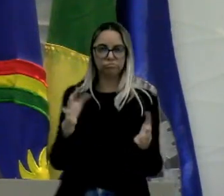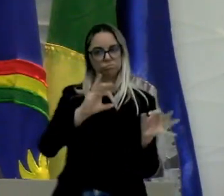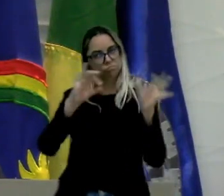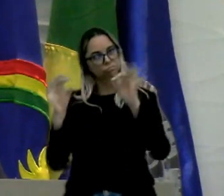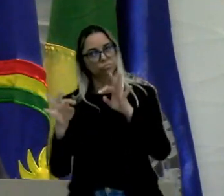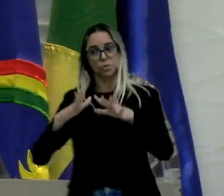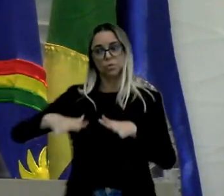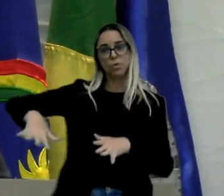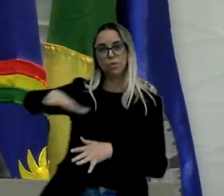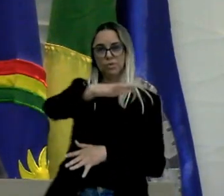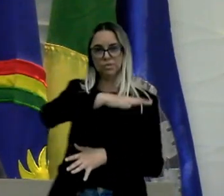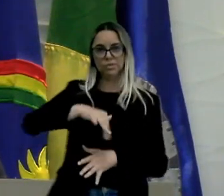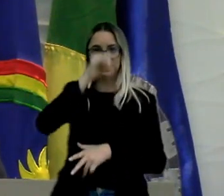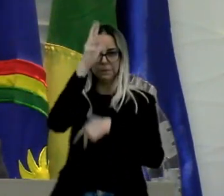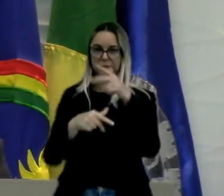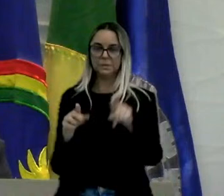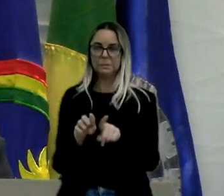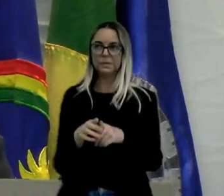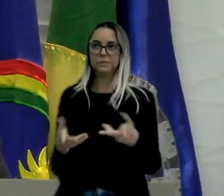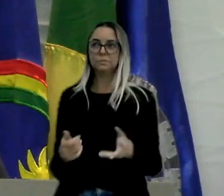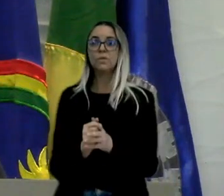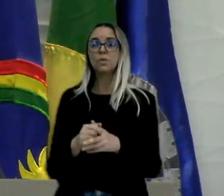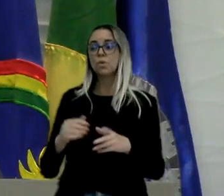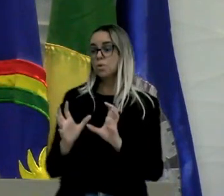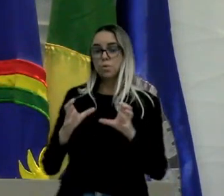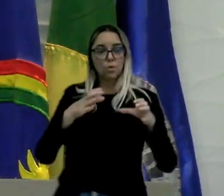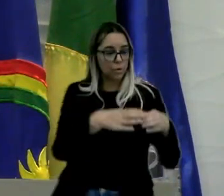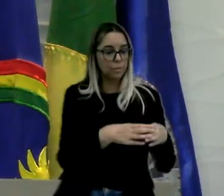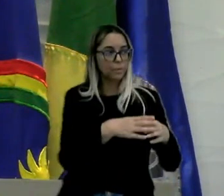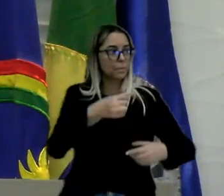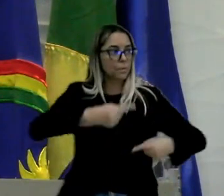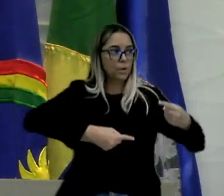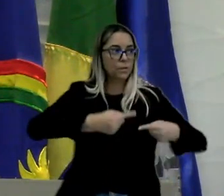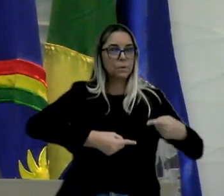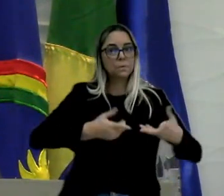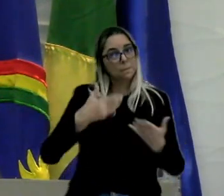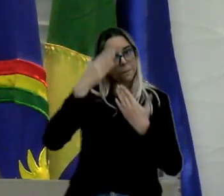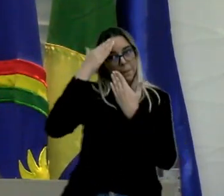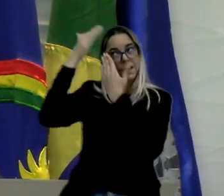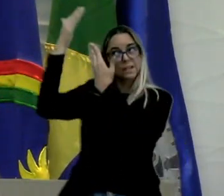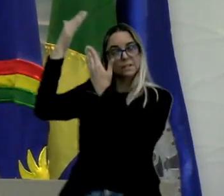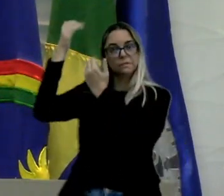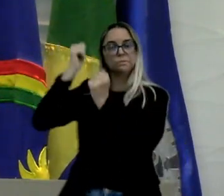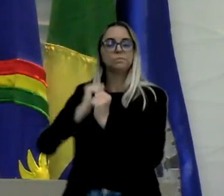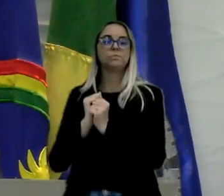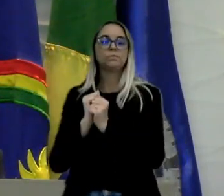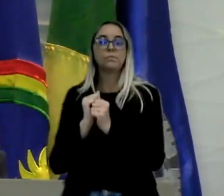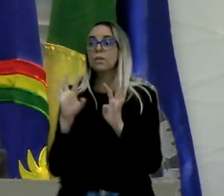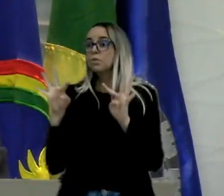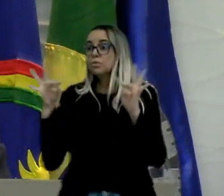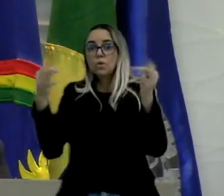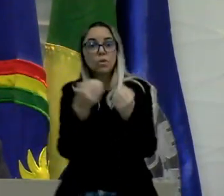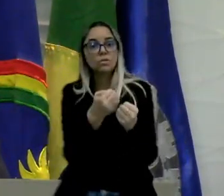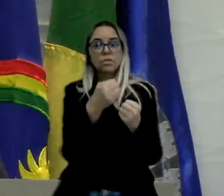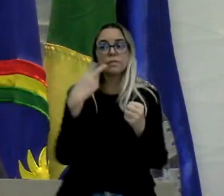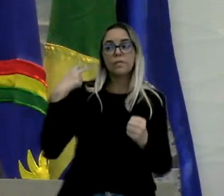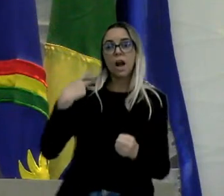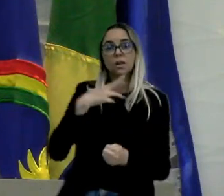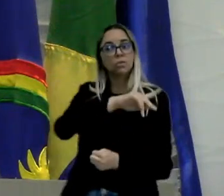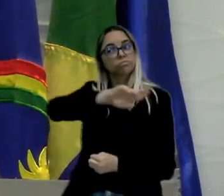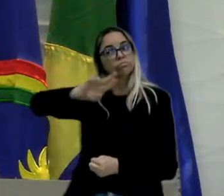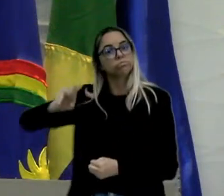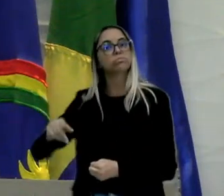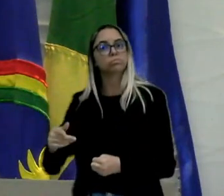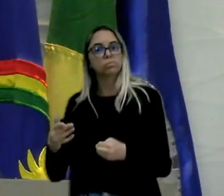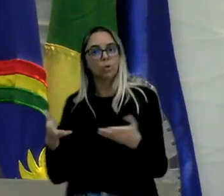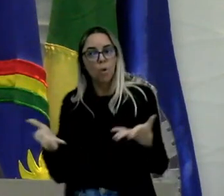região o nosso grupo político graças a Deus todos os vereadores hoje